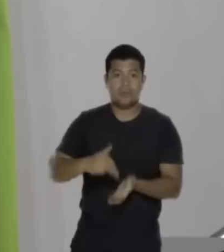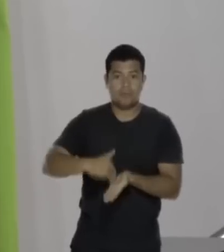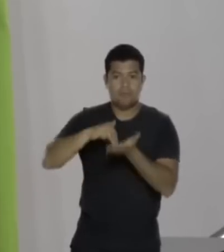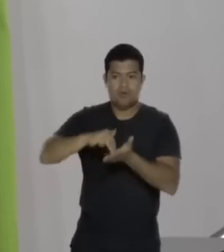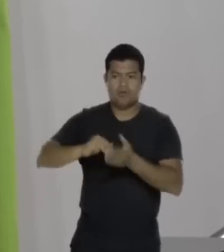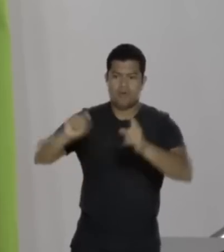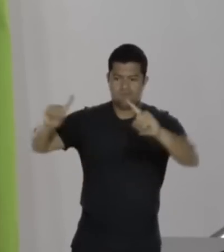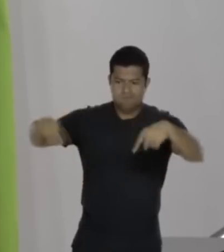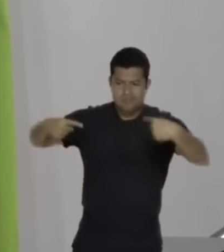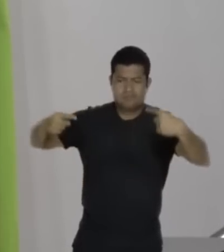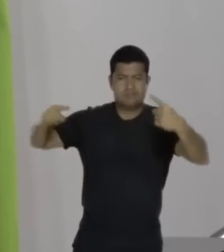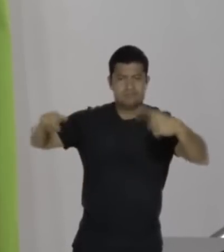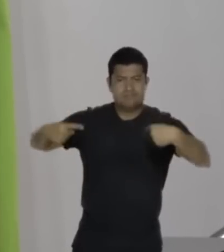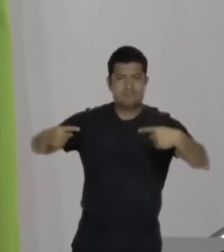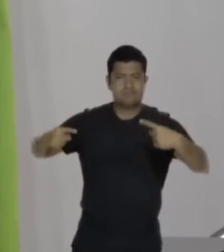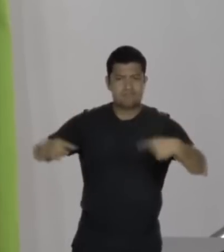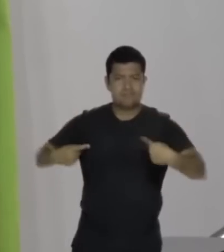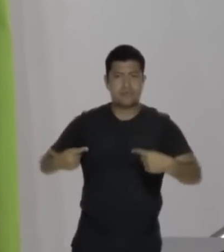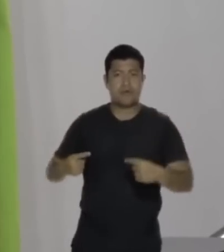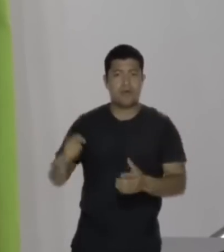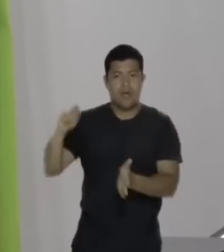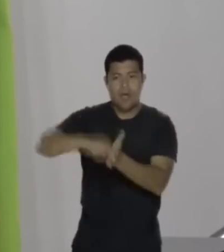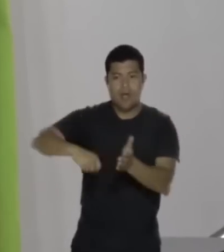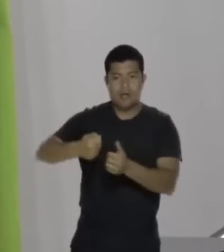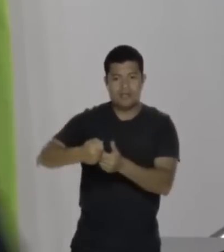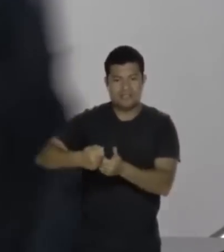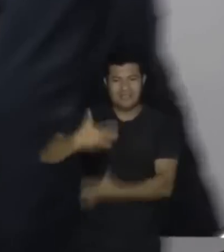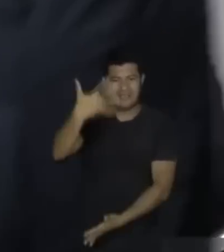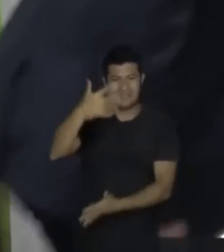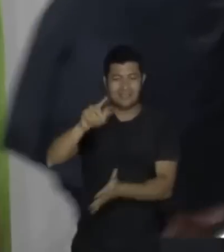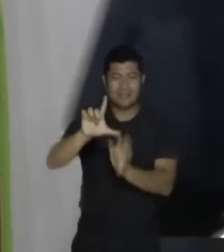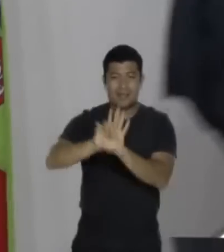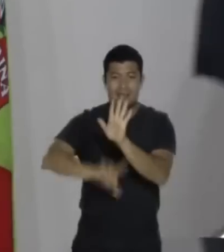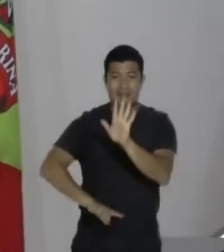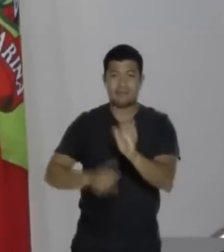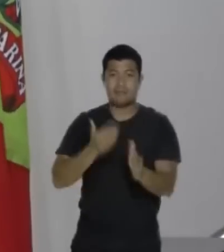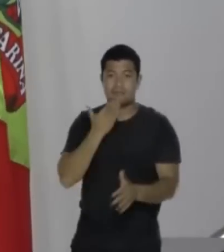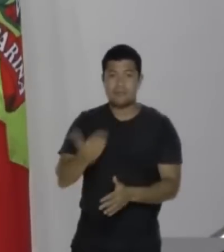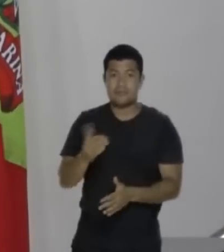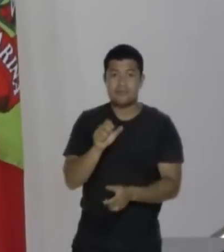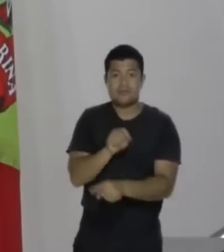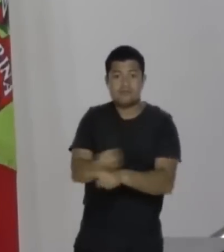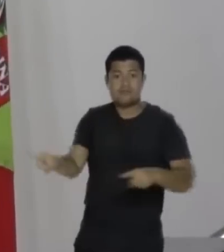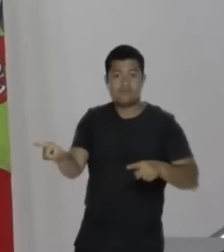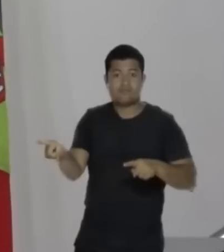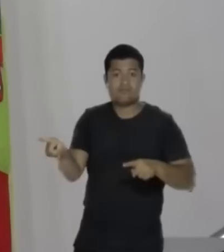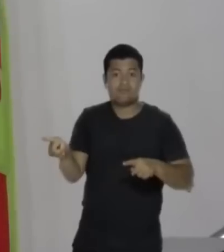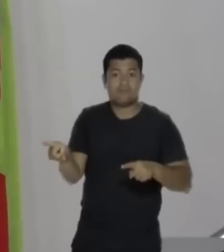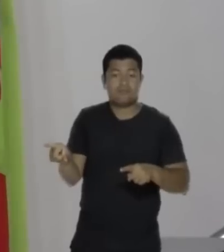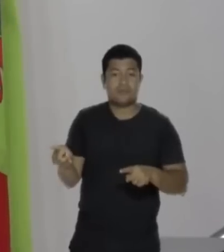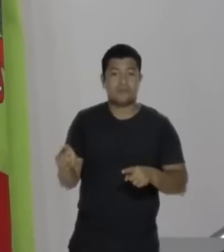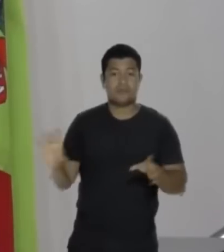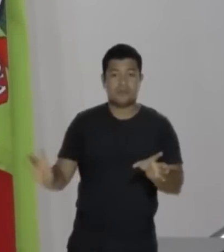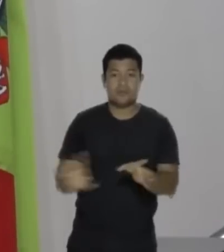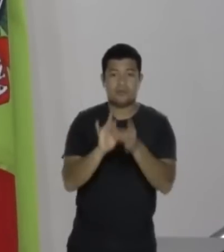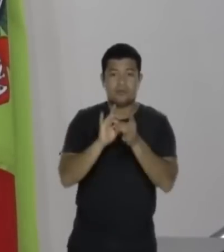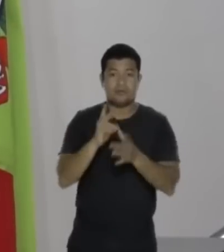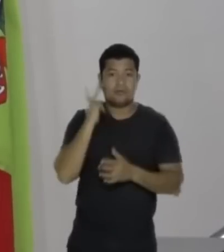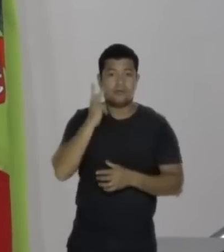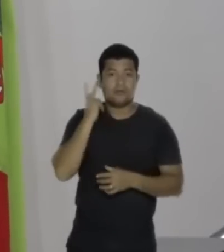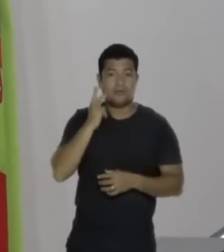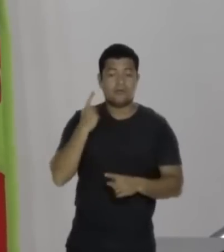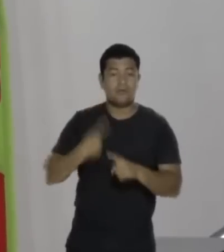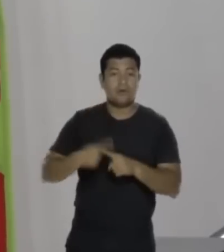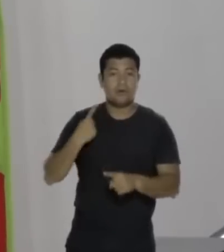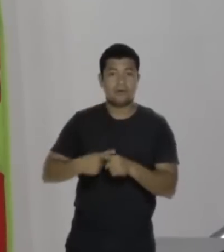repúdio, abaixo-assinado e até pedidos para que fosse expulso da União de Vereadores somente pelo